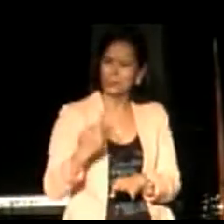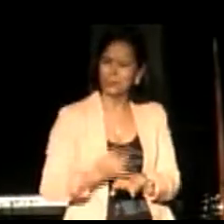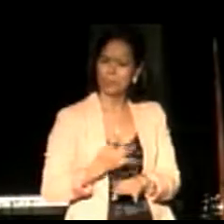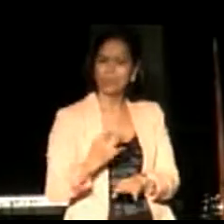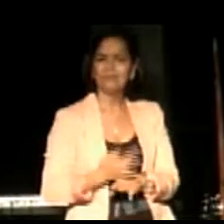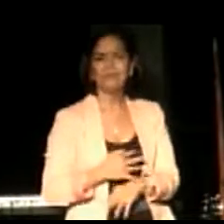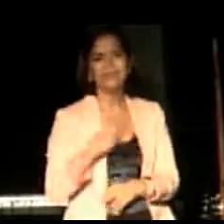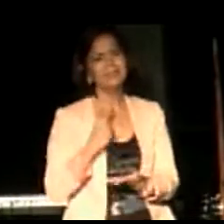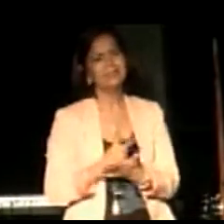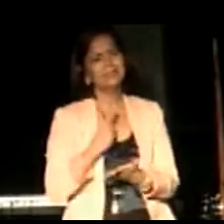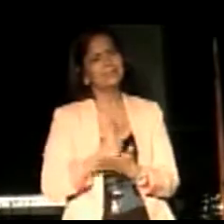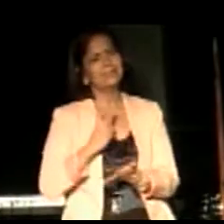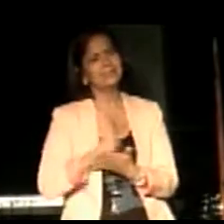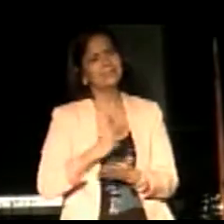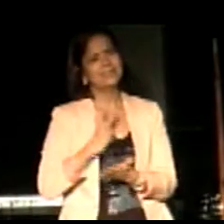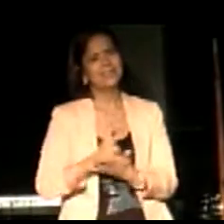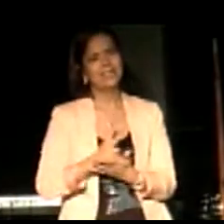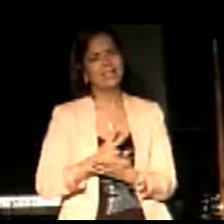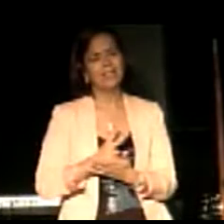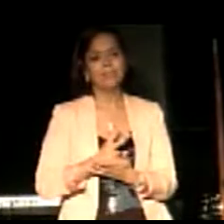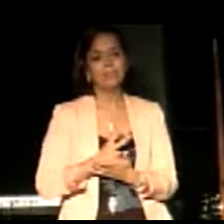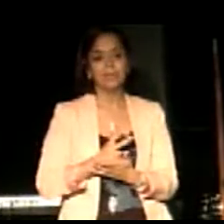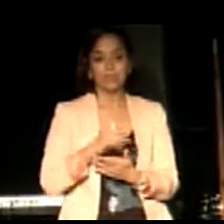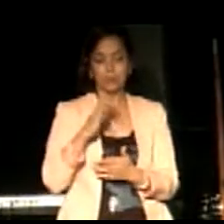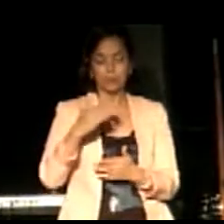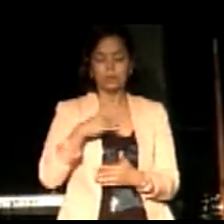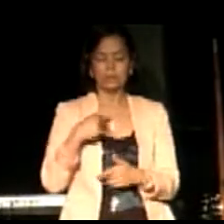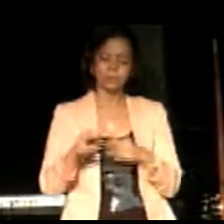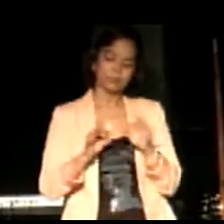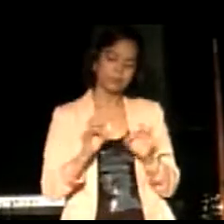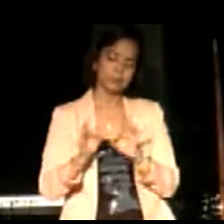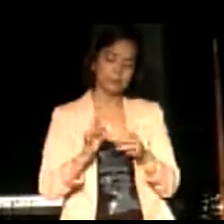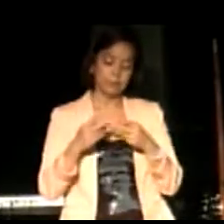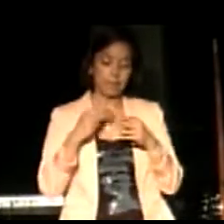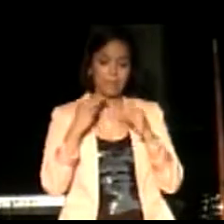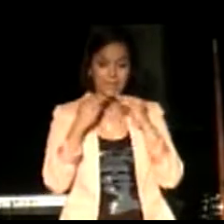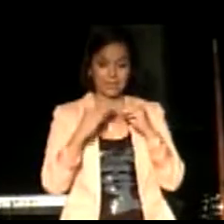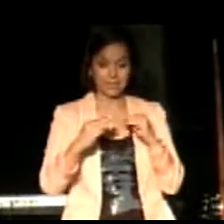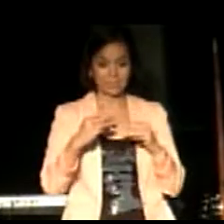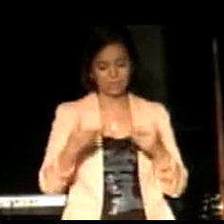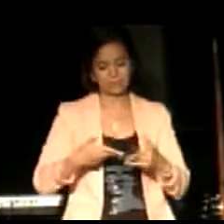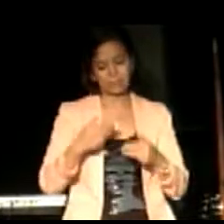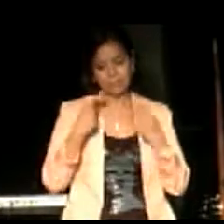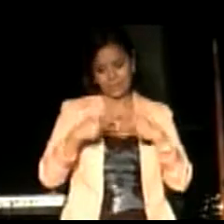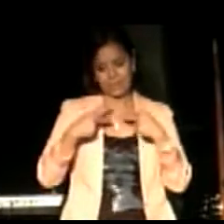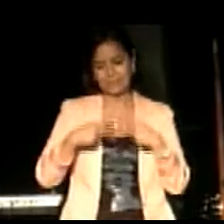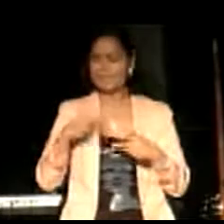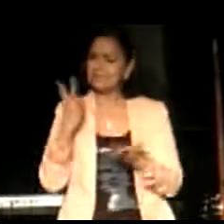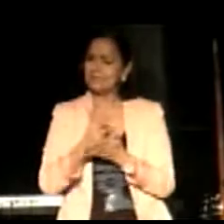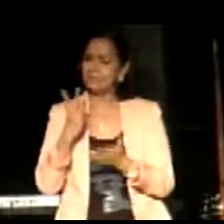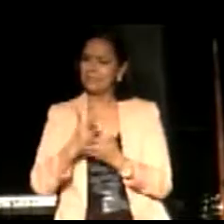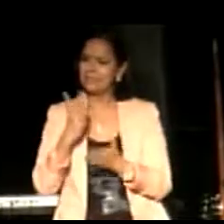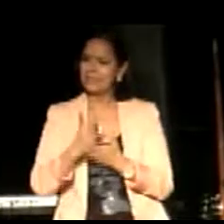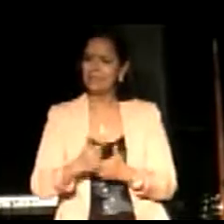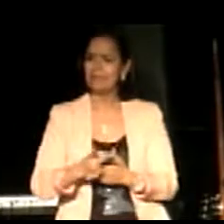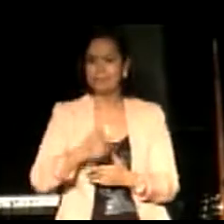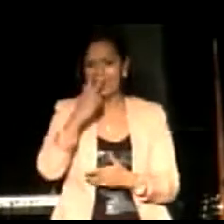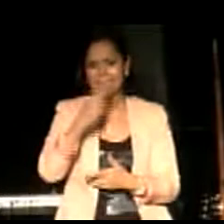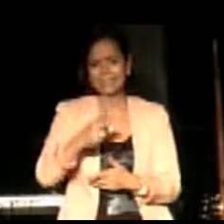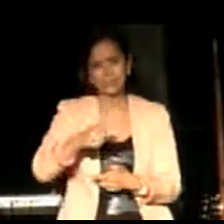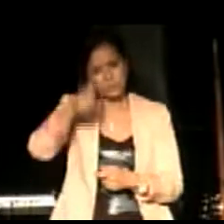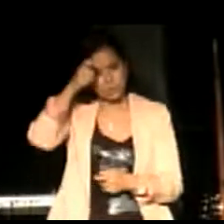uma mensagem aqui, eu sou testado por Deus. Eu já contei isso várias vezes e dessa vez não foi